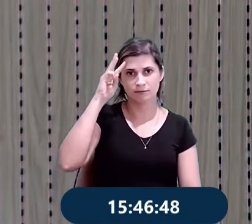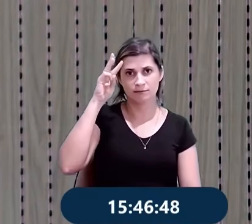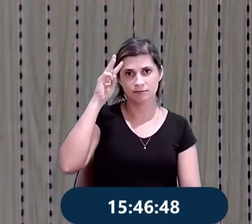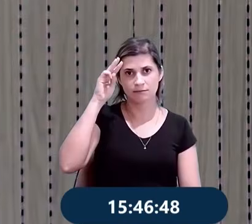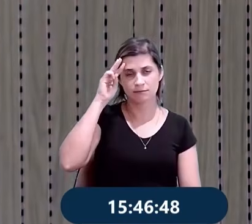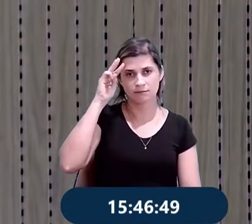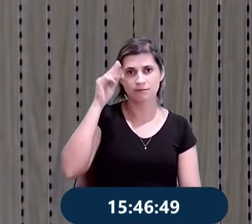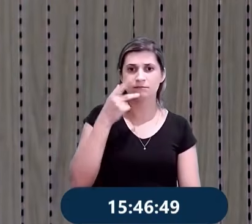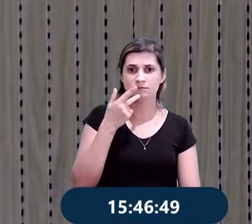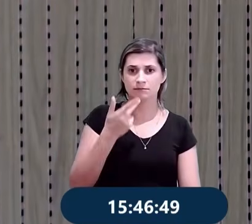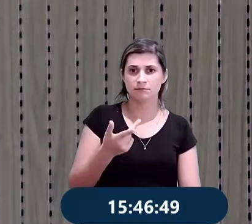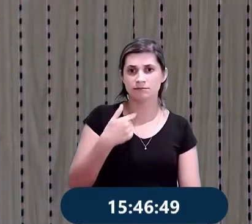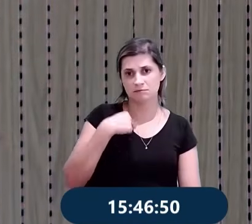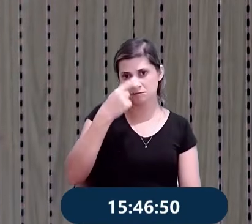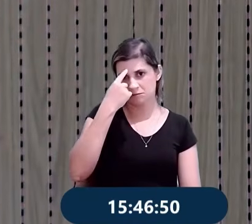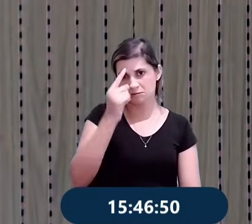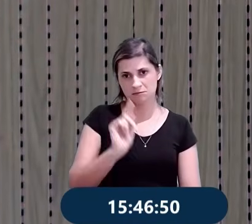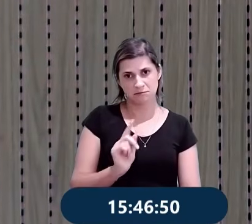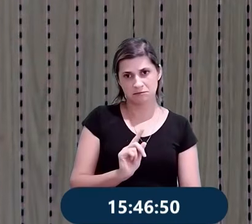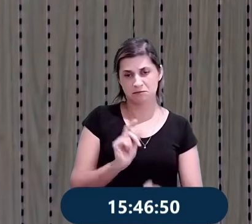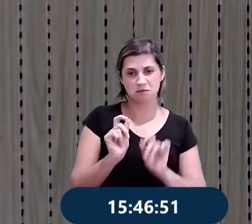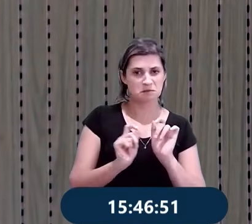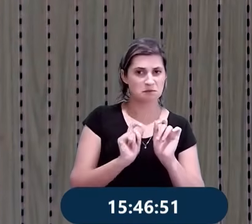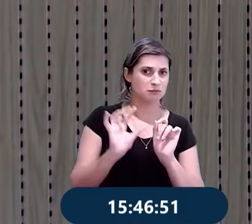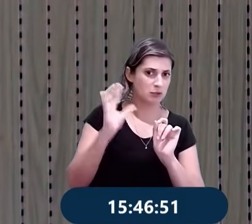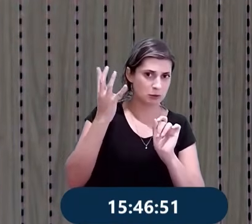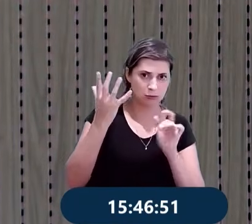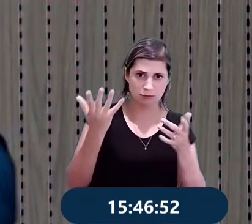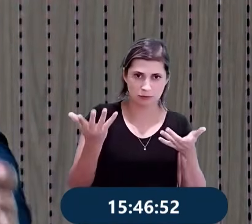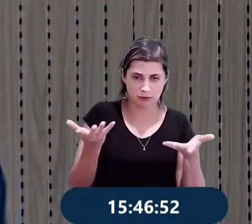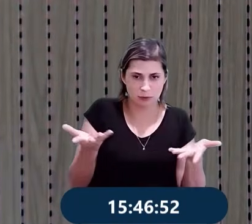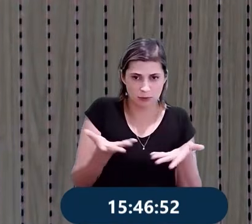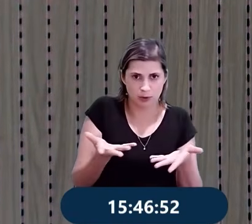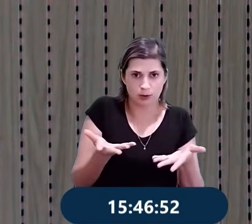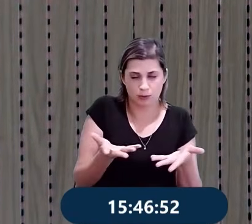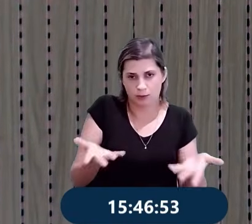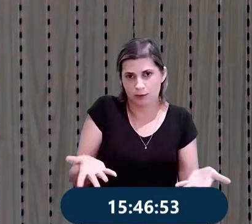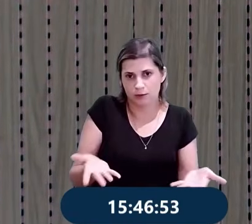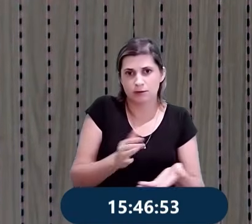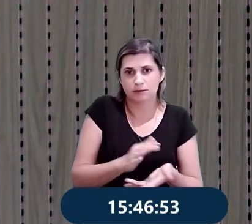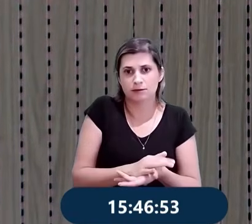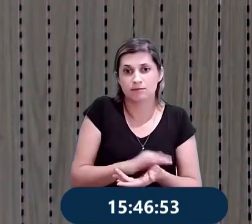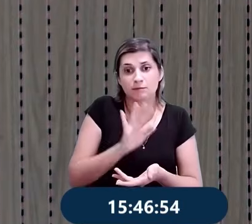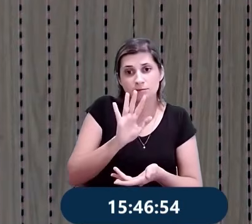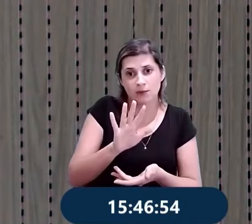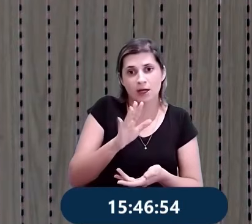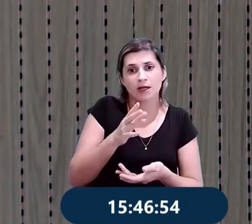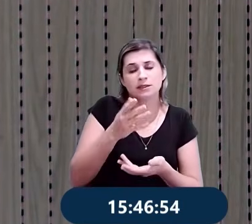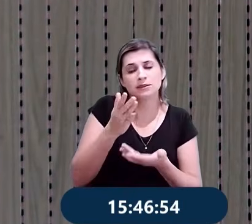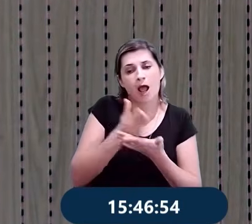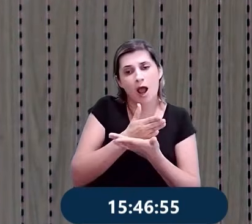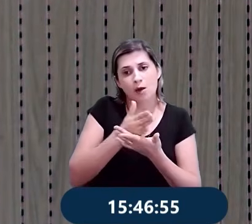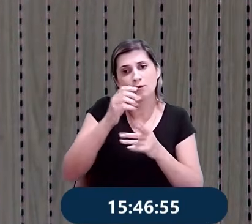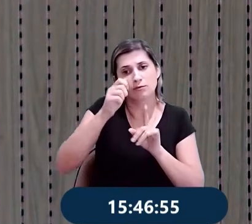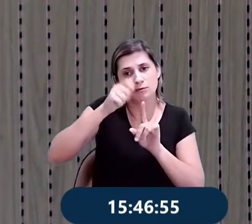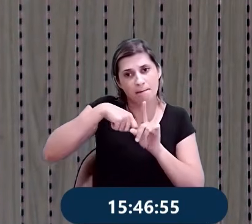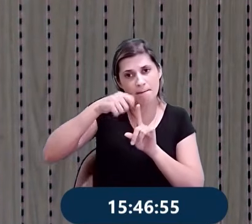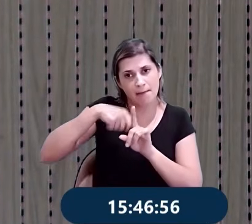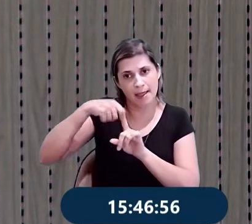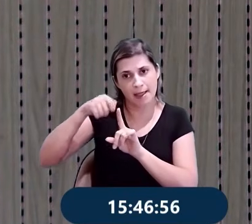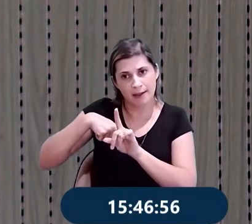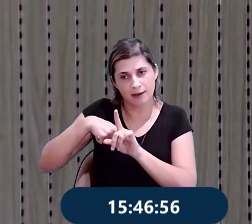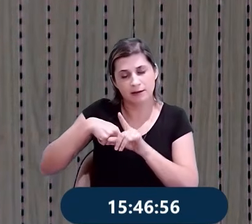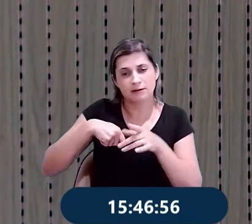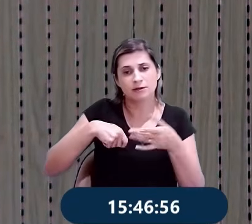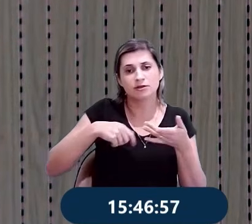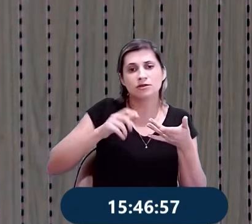acontecido recentemente, mas já há alguns meses eu já venho tratando, eles me pediram ajuda, Tite, e